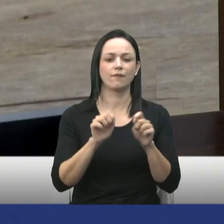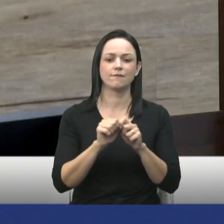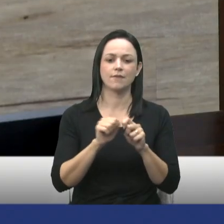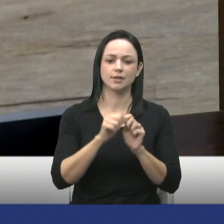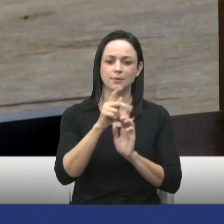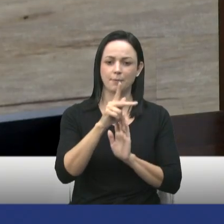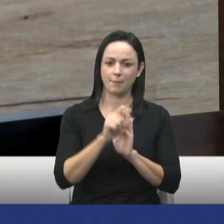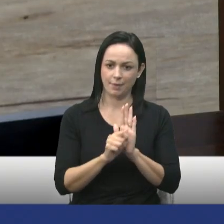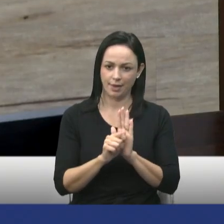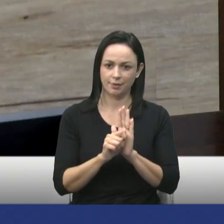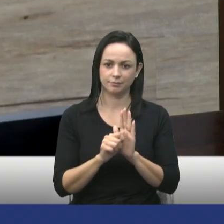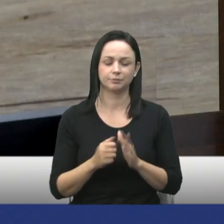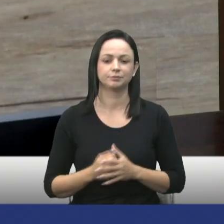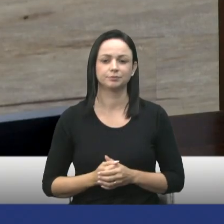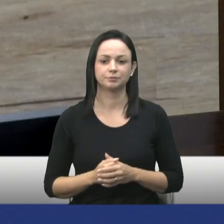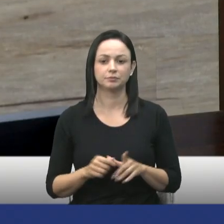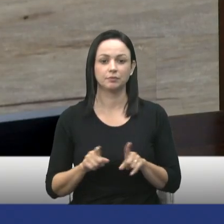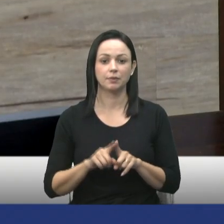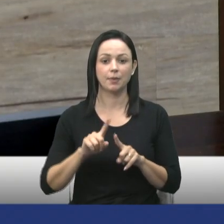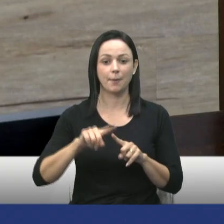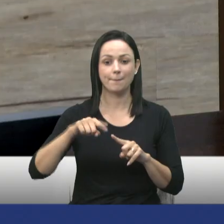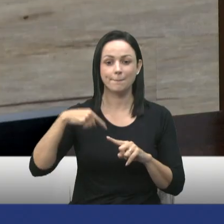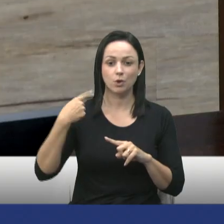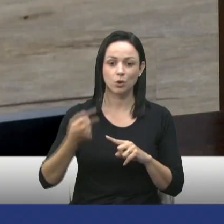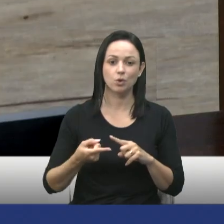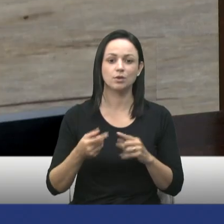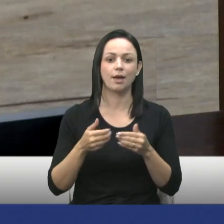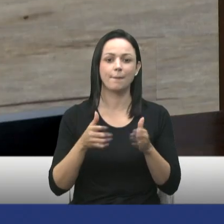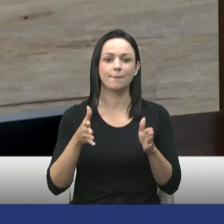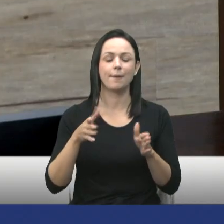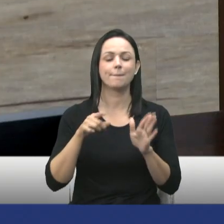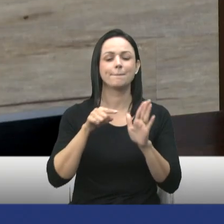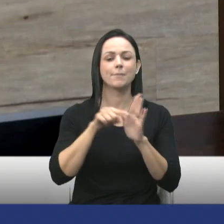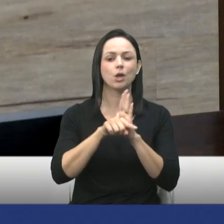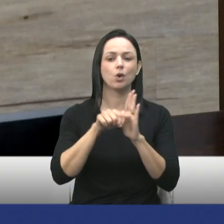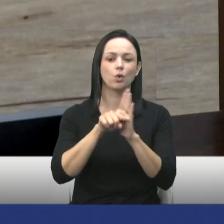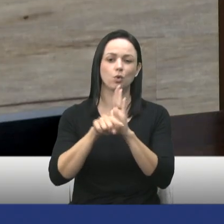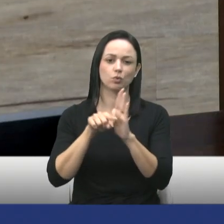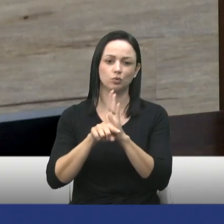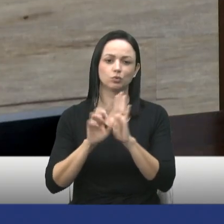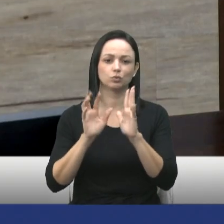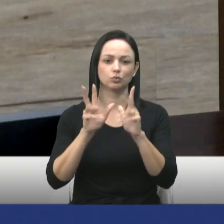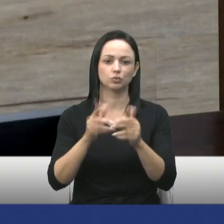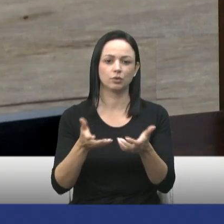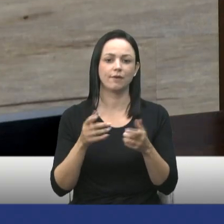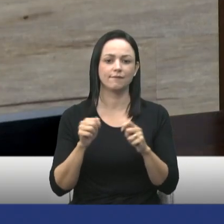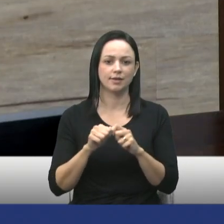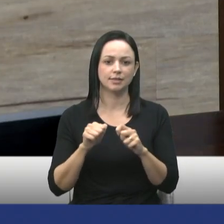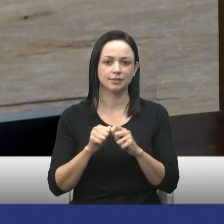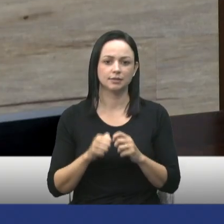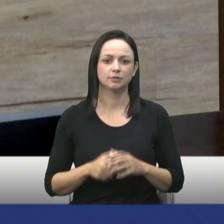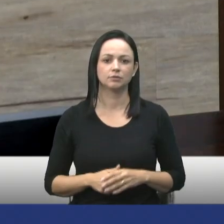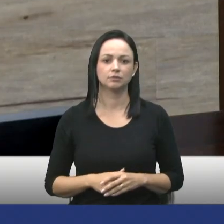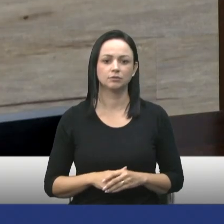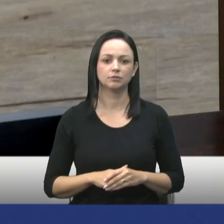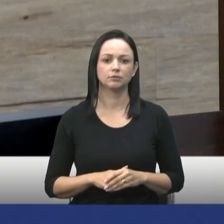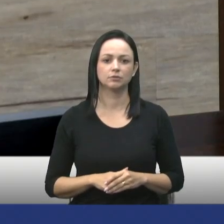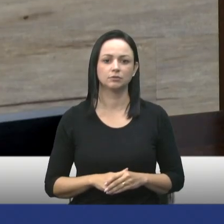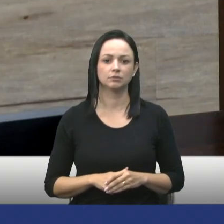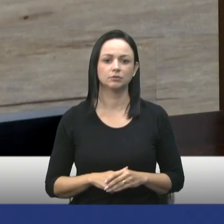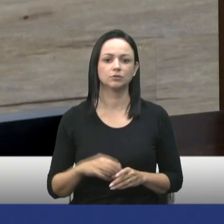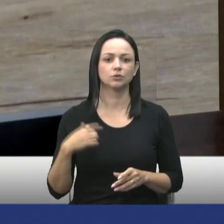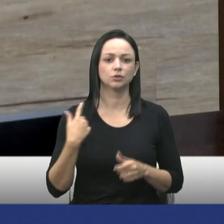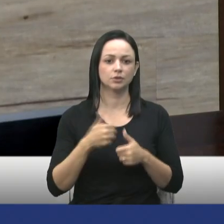e depois nós vamos abrir as perguntas aqui para todos que quiserem fazer, e nós estamos aqui